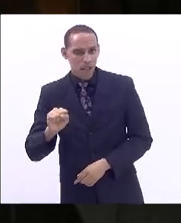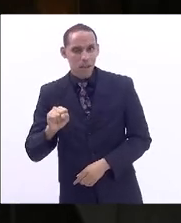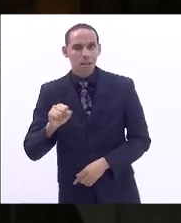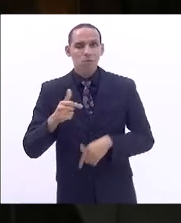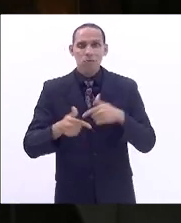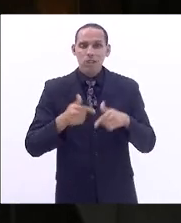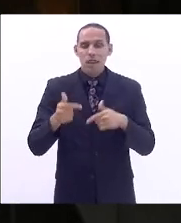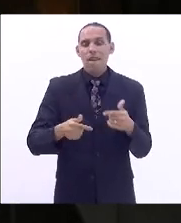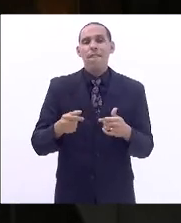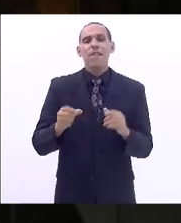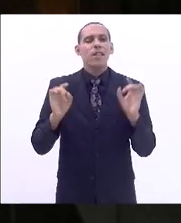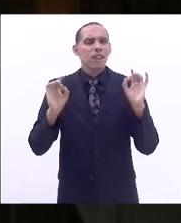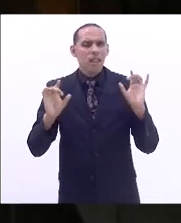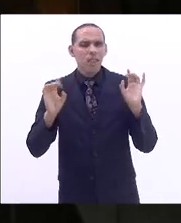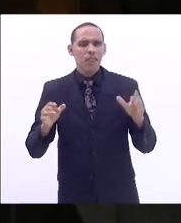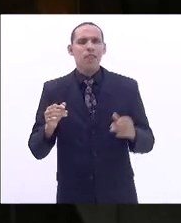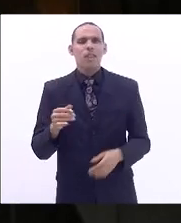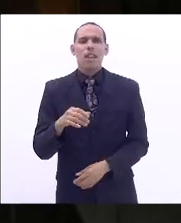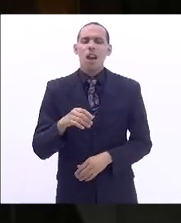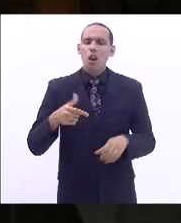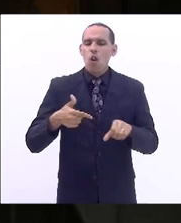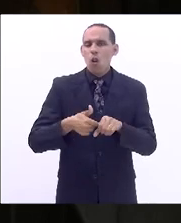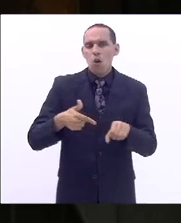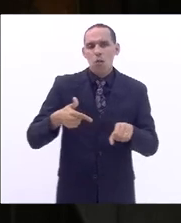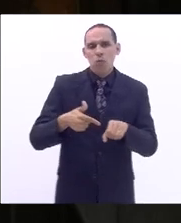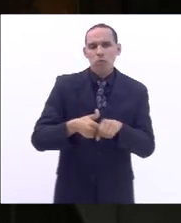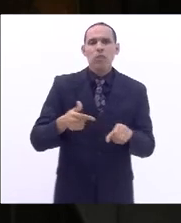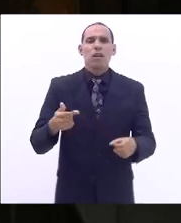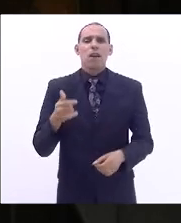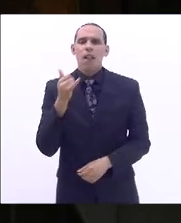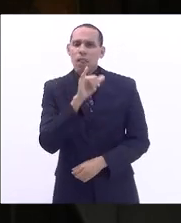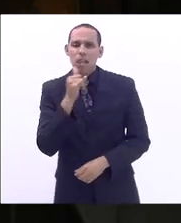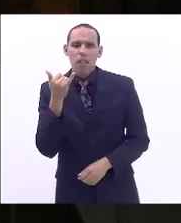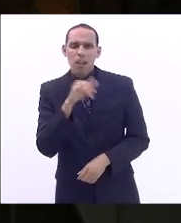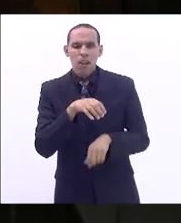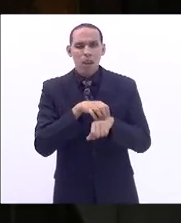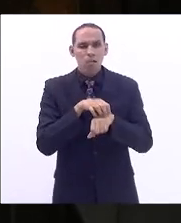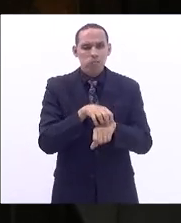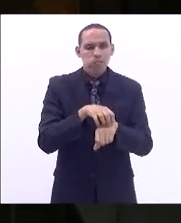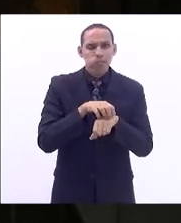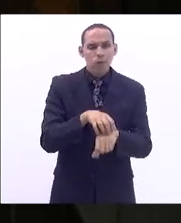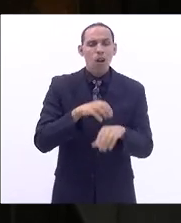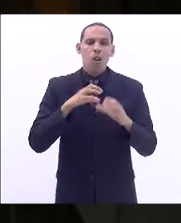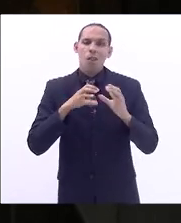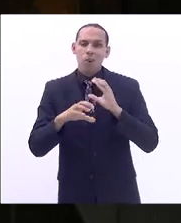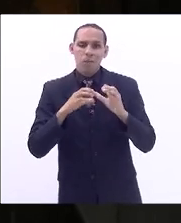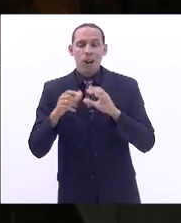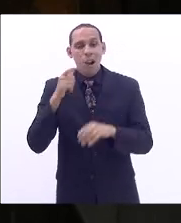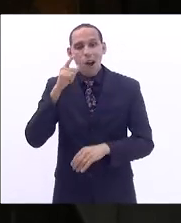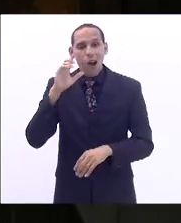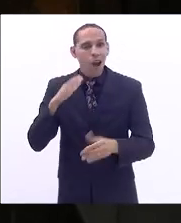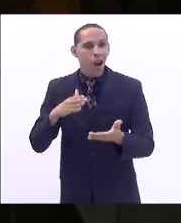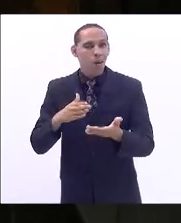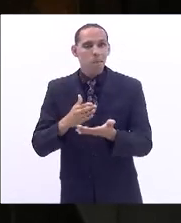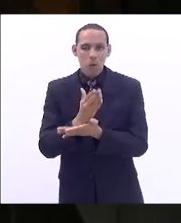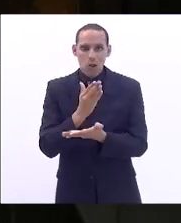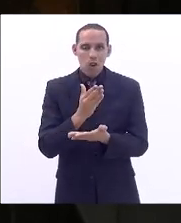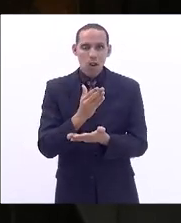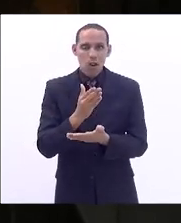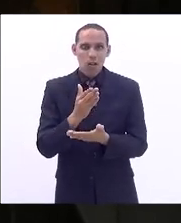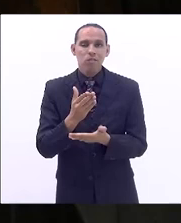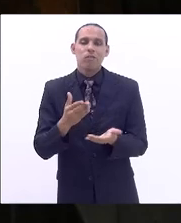combustível energia elétrica comunicações e Transportes coletivo ontem foi e no senado